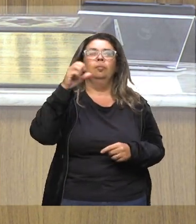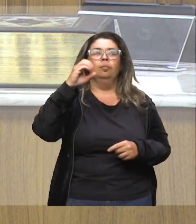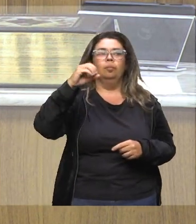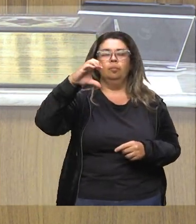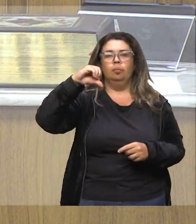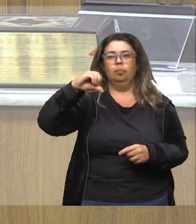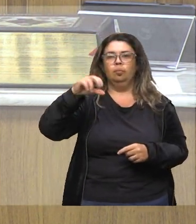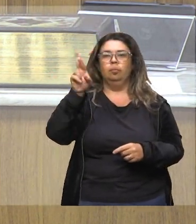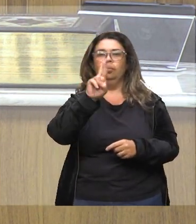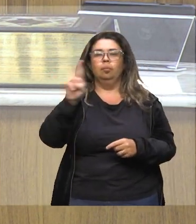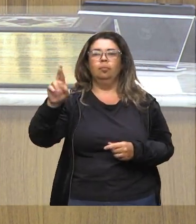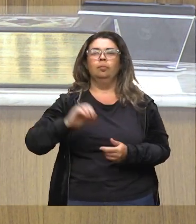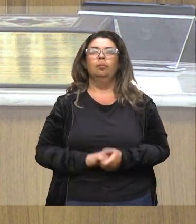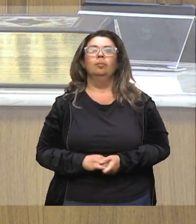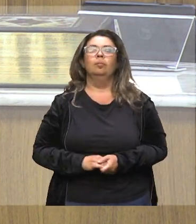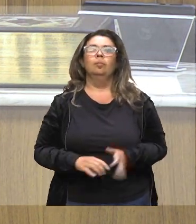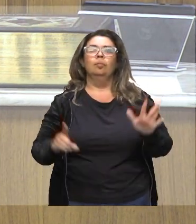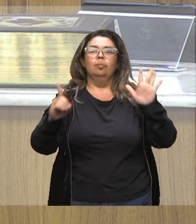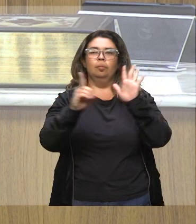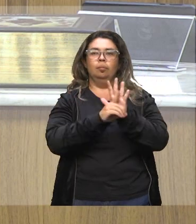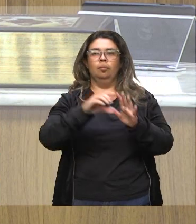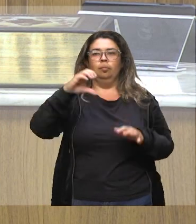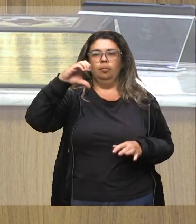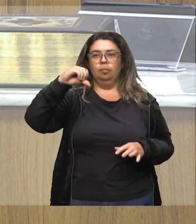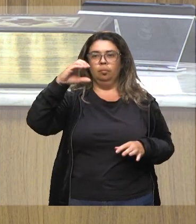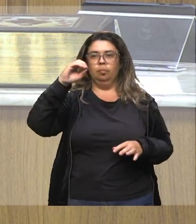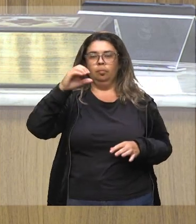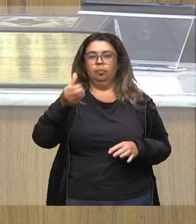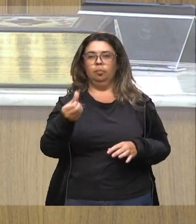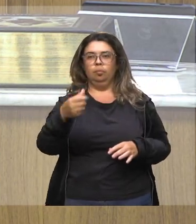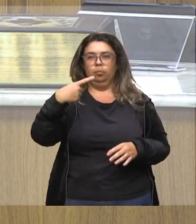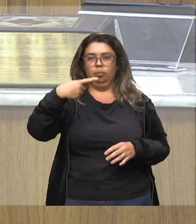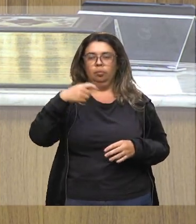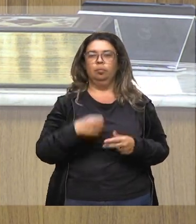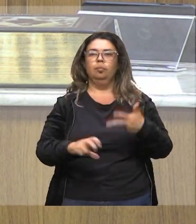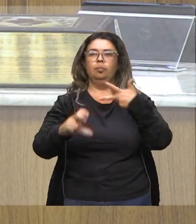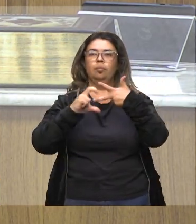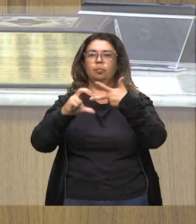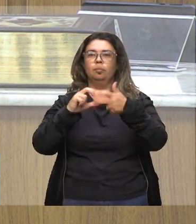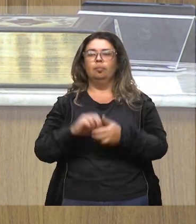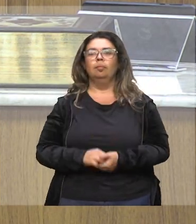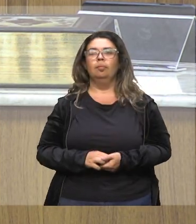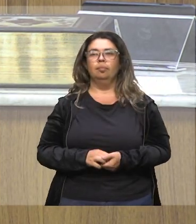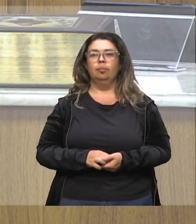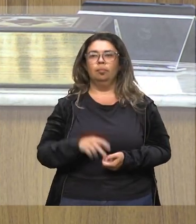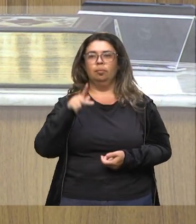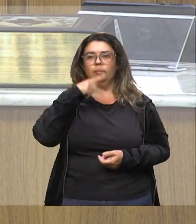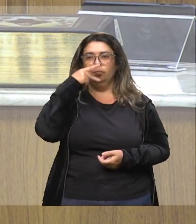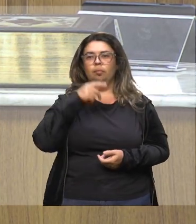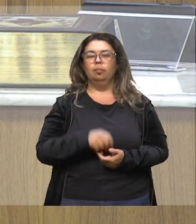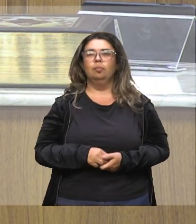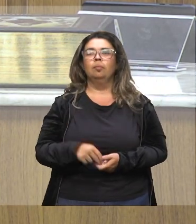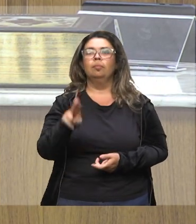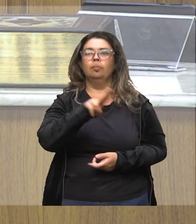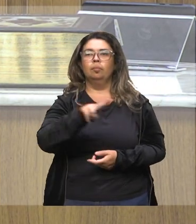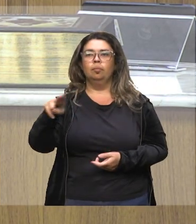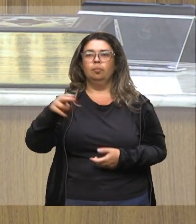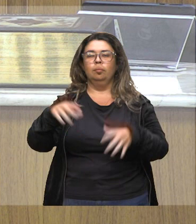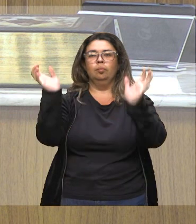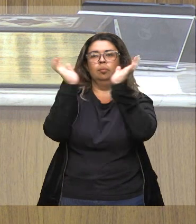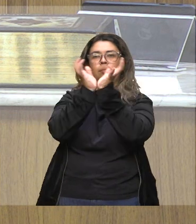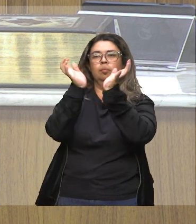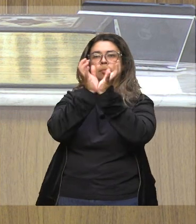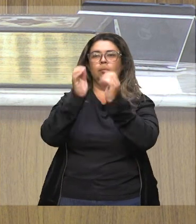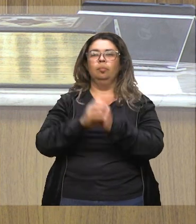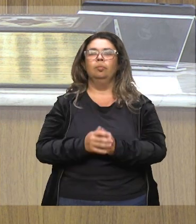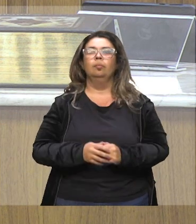R$ 47.809,10. Decreto 9.061, de 2023, do Poder Executivo, que dispõe sobre a nomeação das comissões para fins